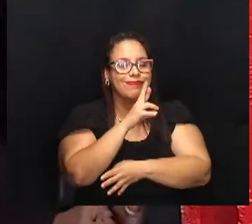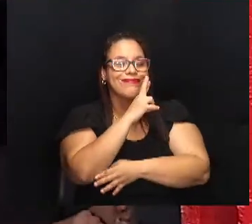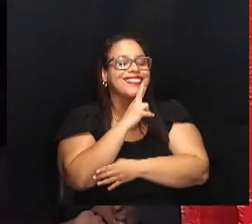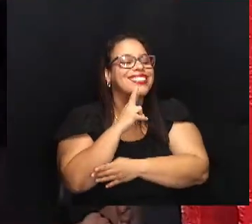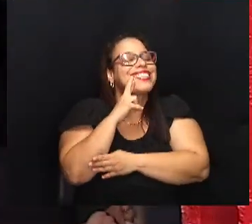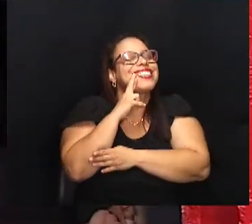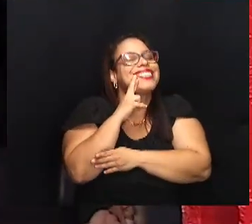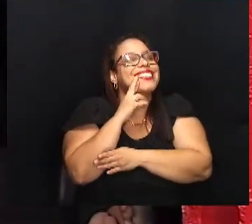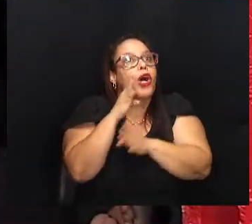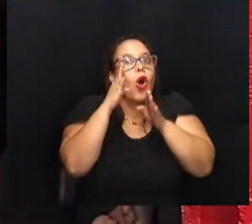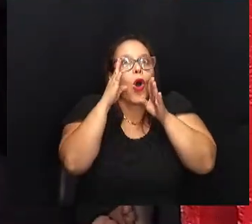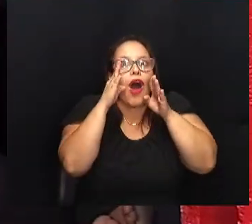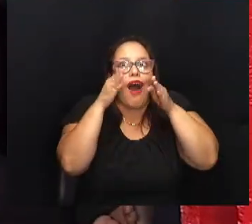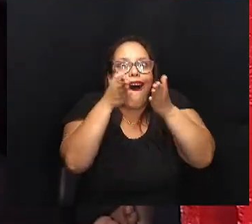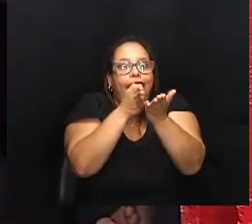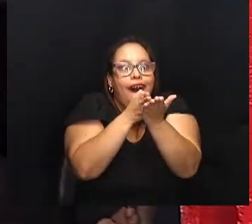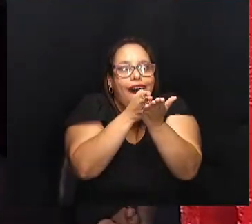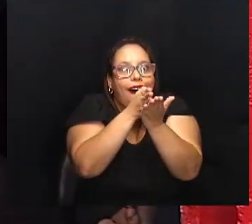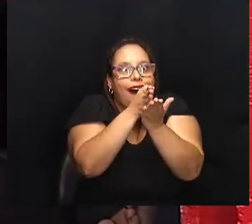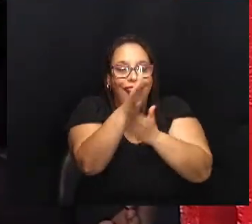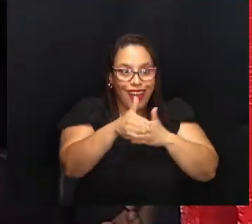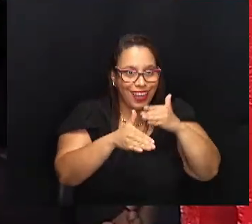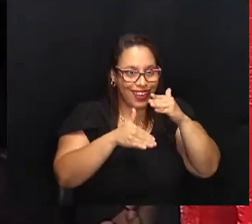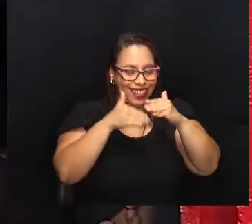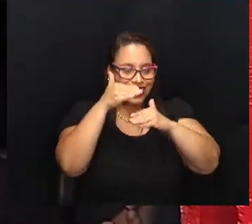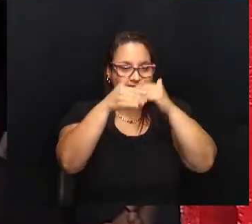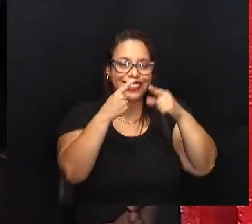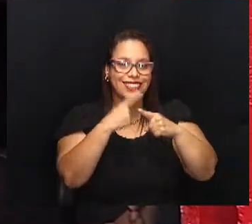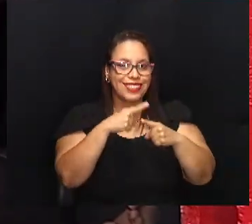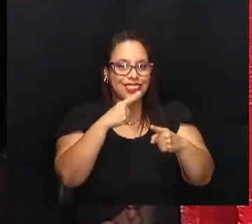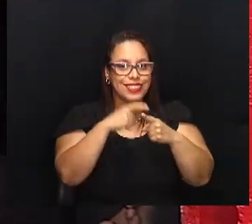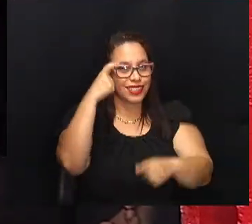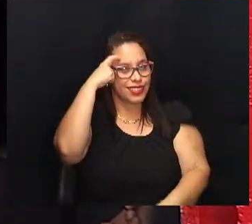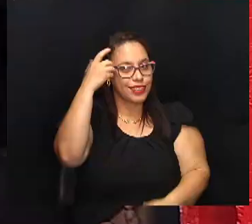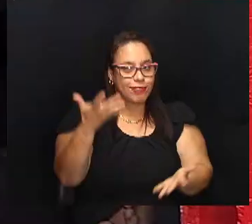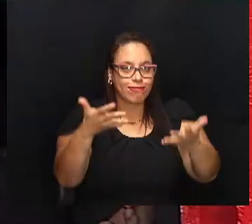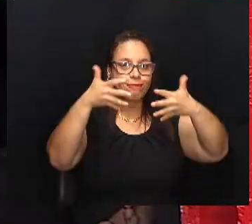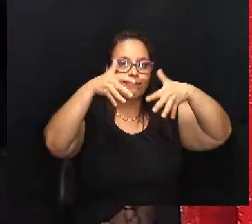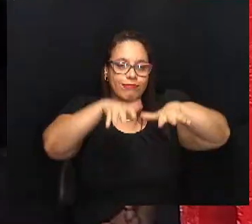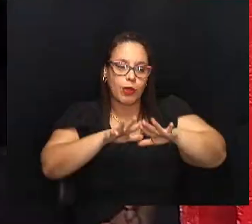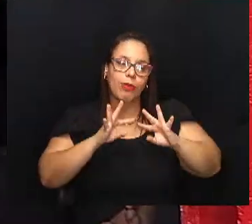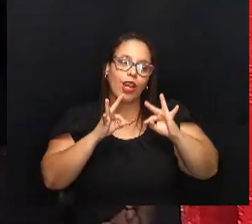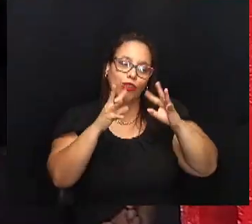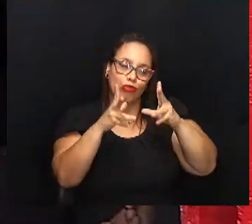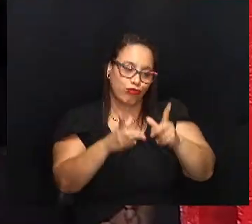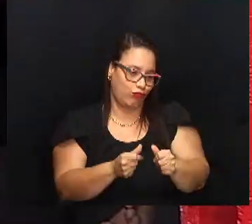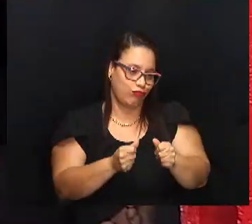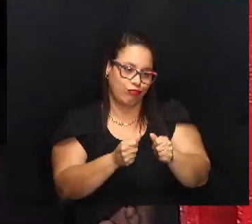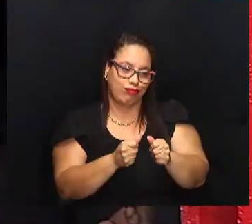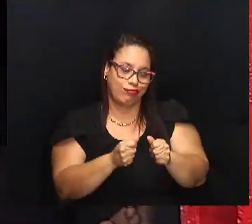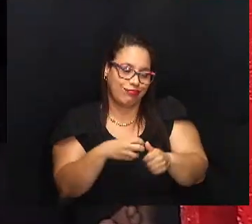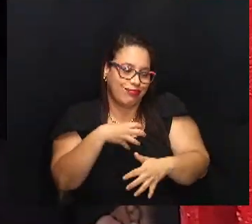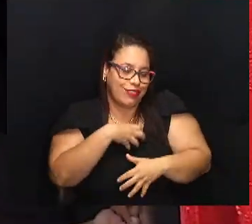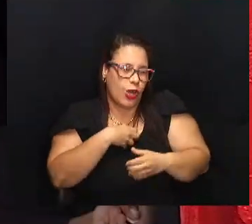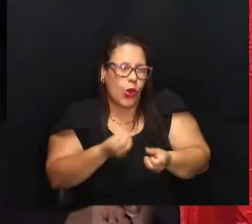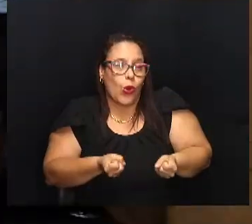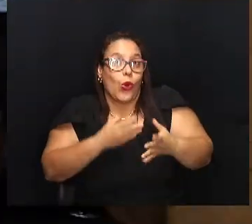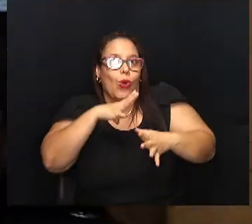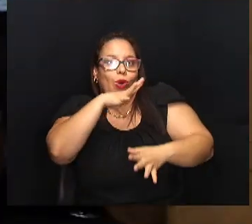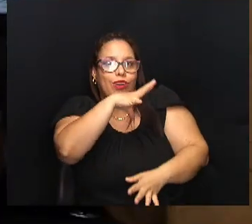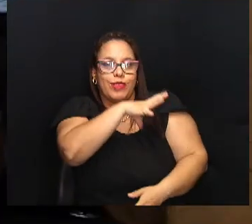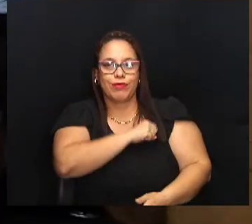foi o norte para mim poder desenvolver isso, porque eu penso que a inclusão deve ser para todos, então foi isso que me despertou o amor nas